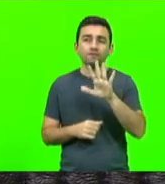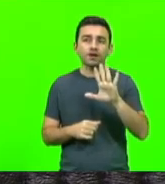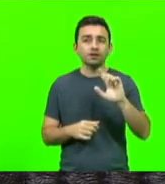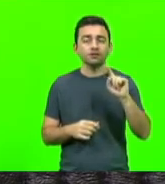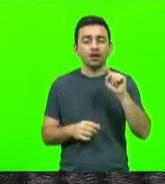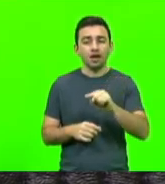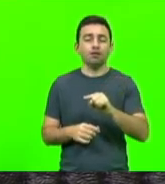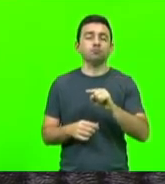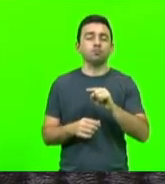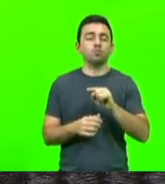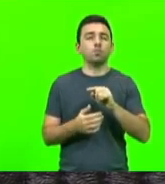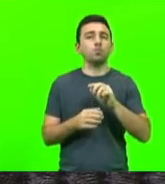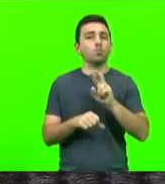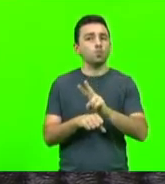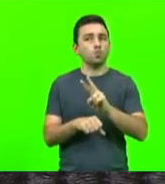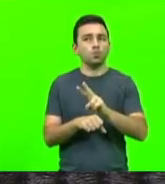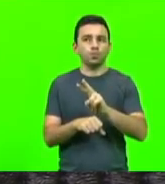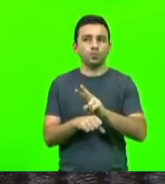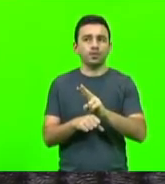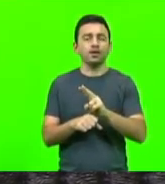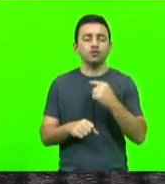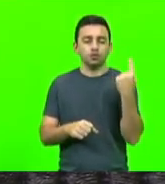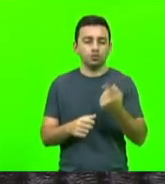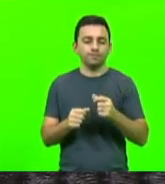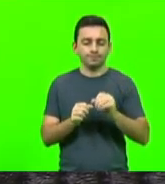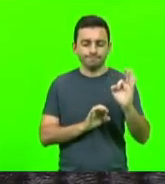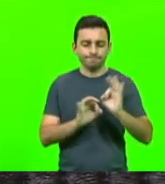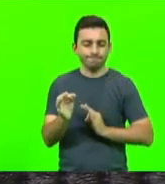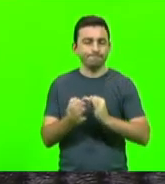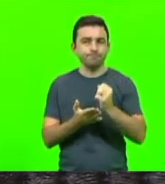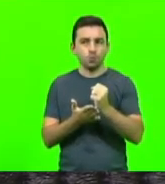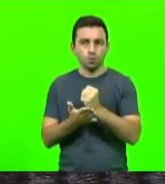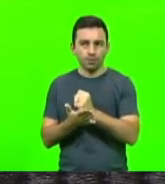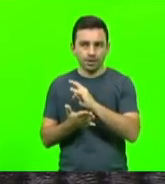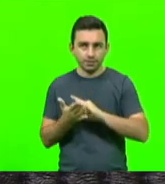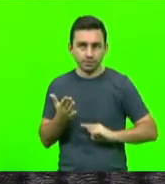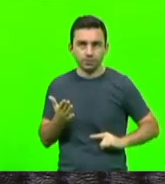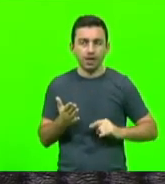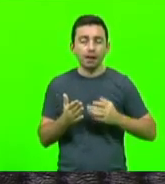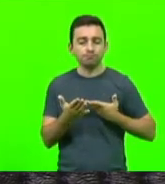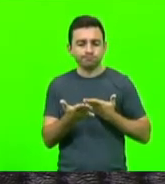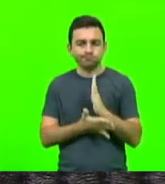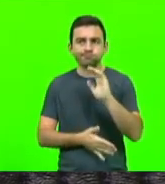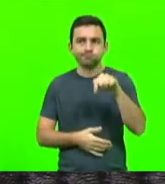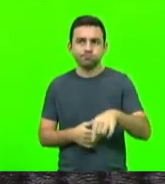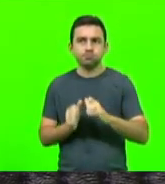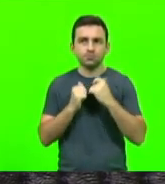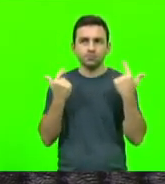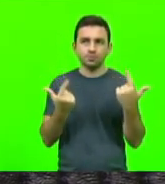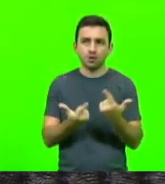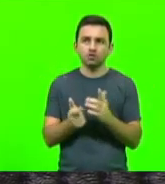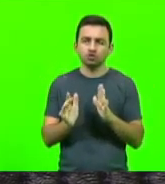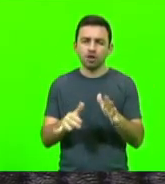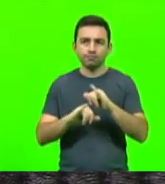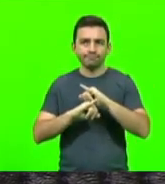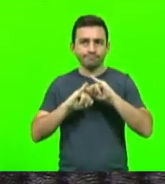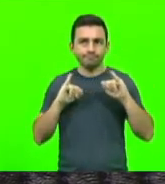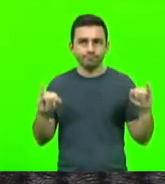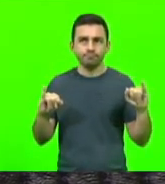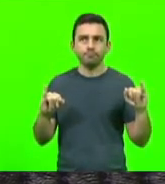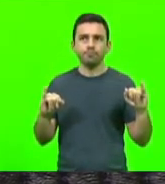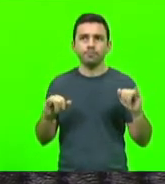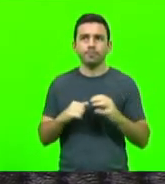Inclusive, nós fizemos um documento e aprovamos aqui nesta casa, que eu torno público, no